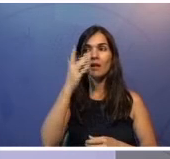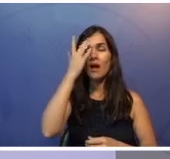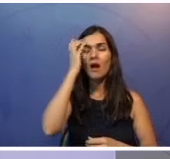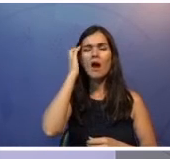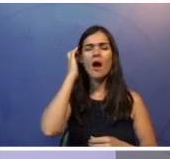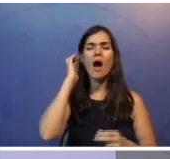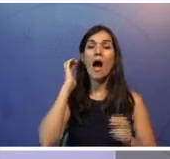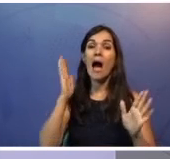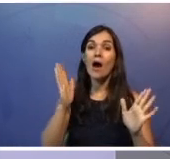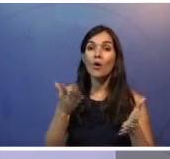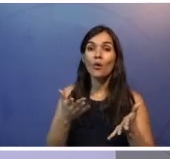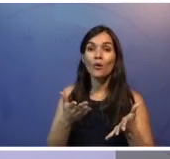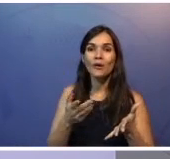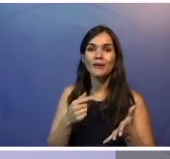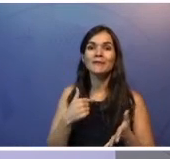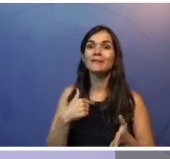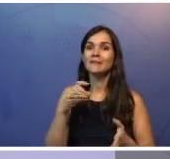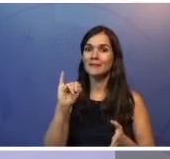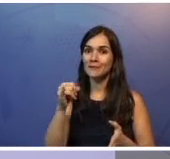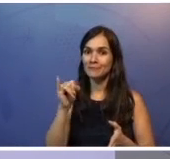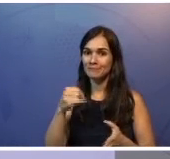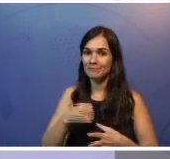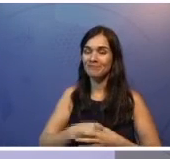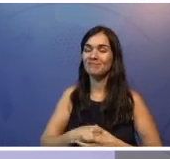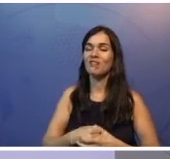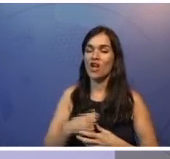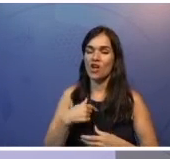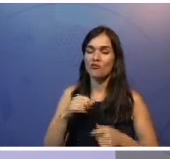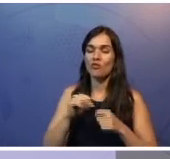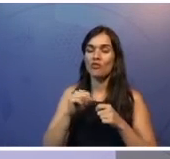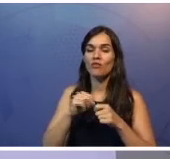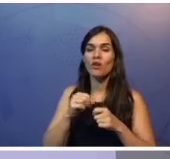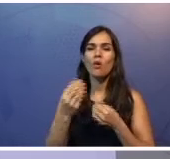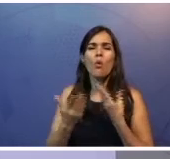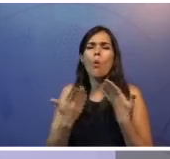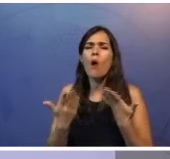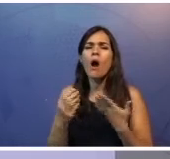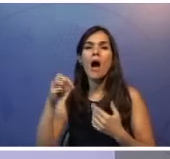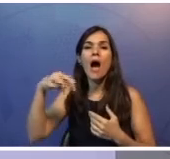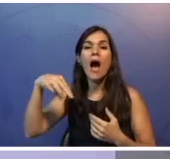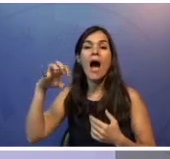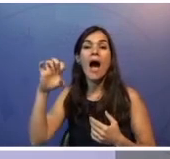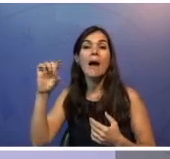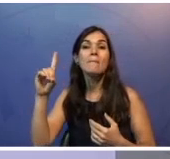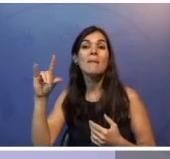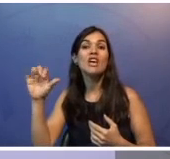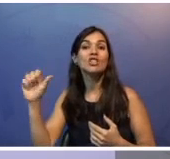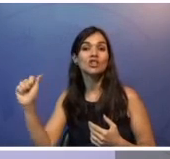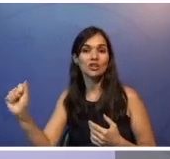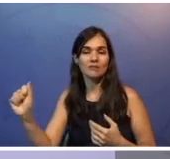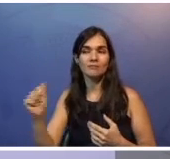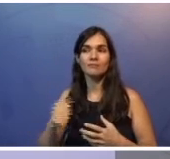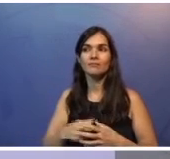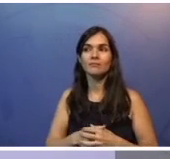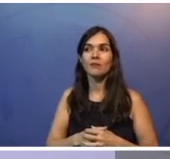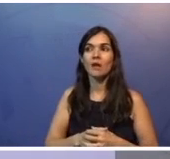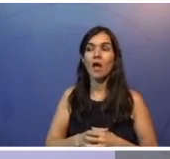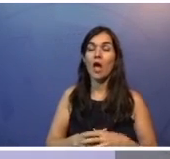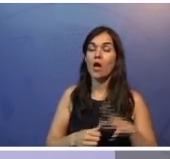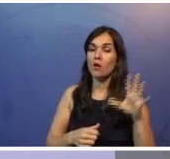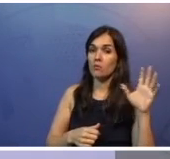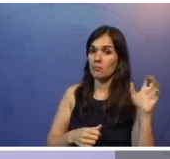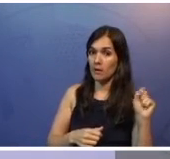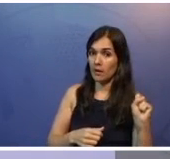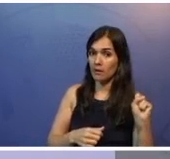agora eu consigo calcular a média aritmética bom então vou pegar o número de funcionários